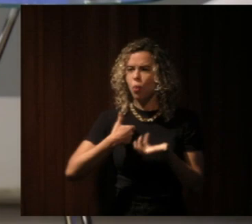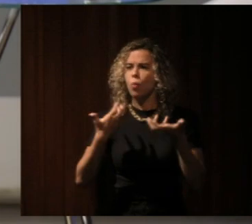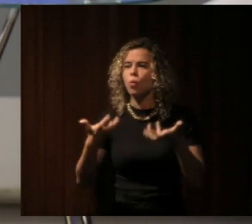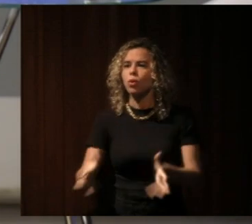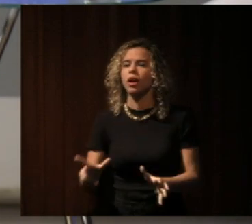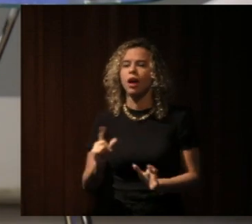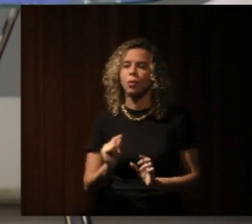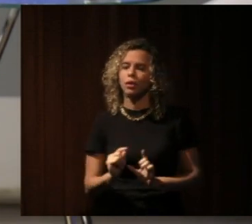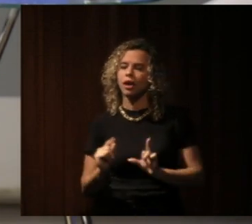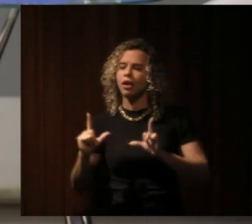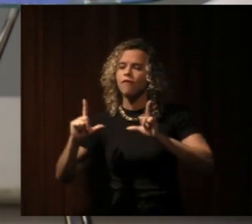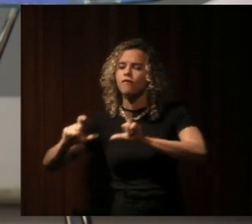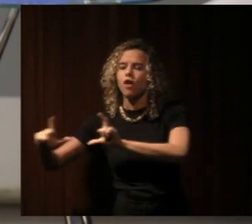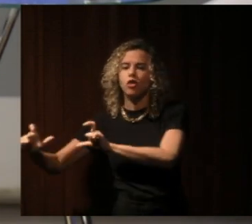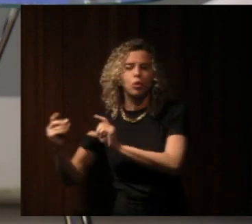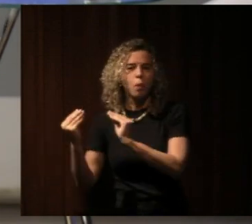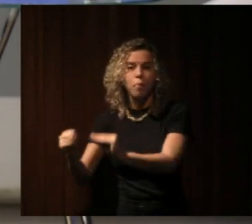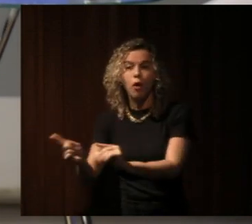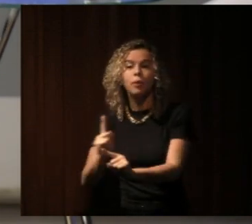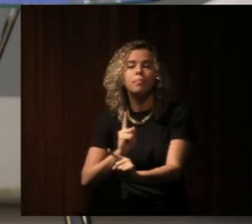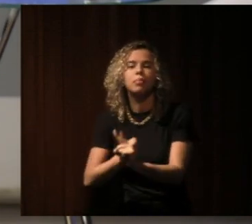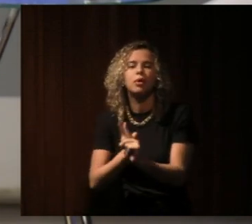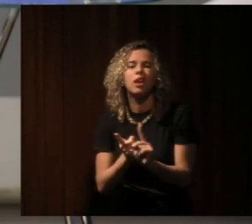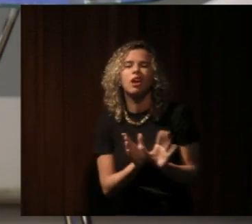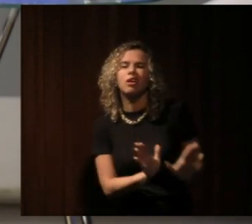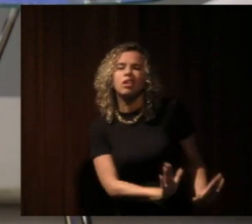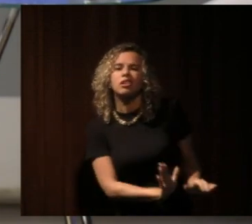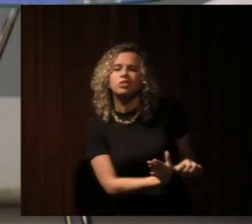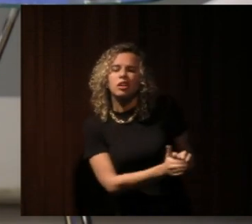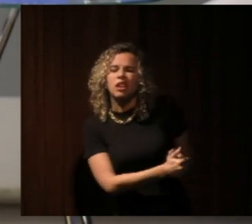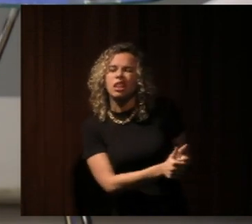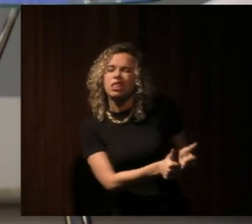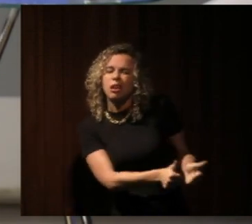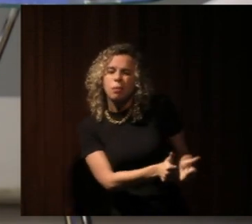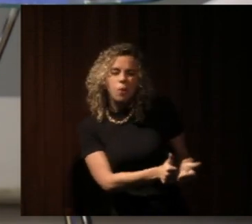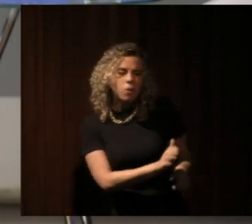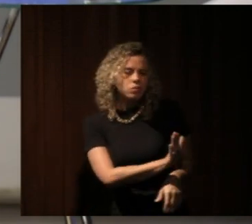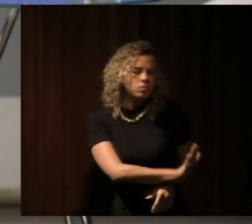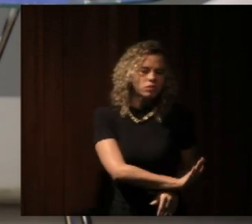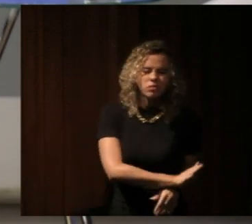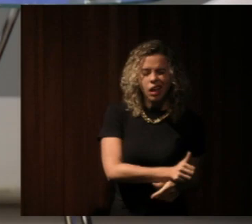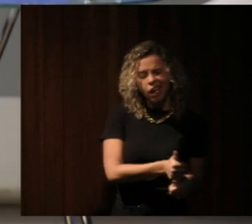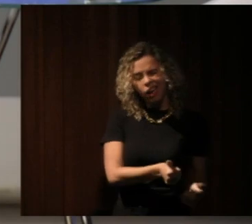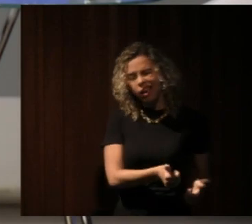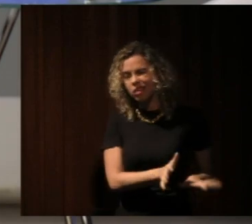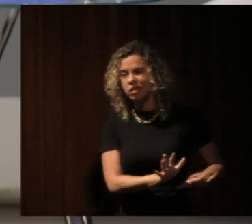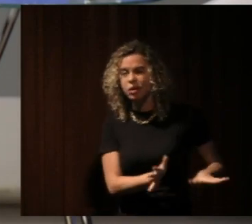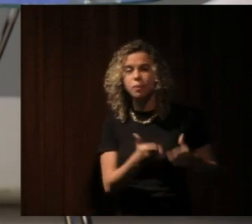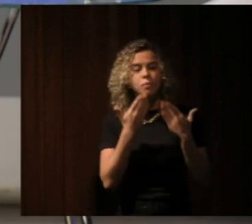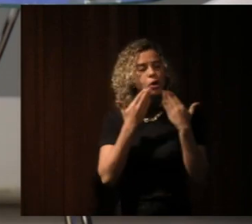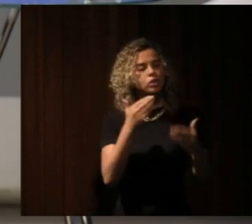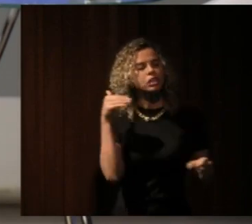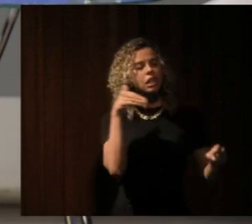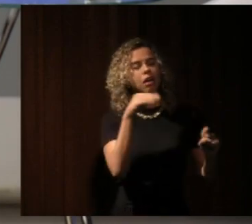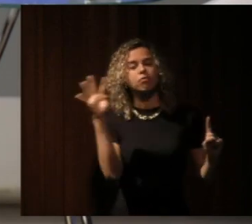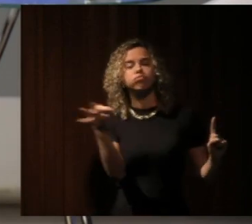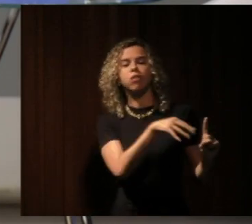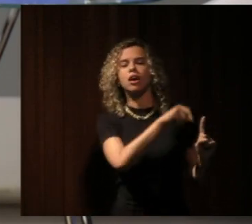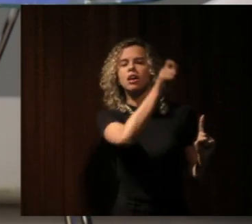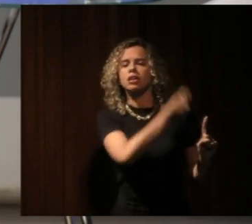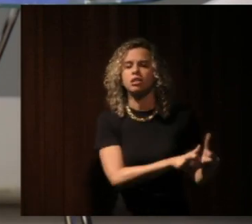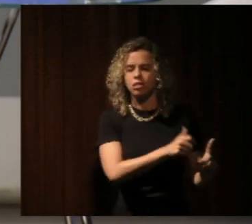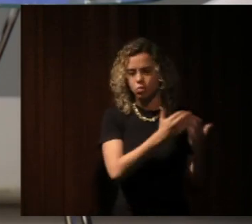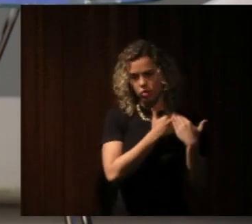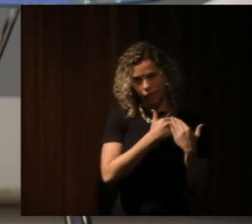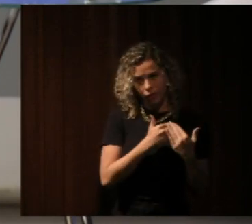que é minimizar o ataque que é um acobertamento eh que é não querer mostrar quem que é o responsável por isso